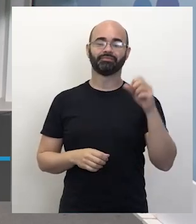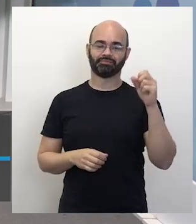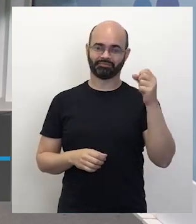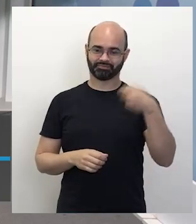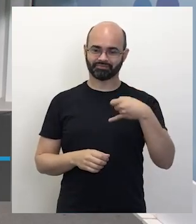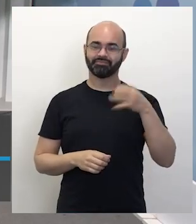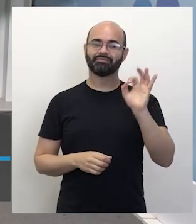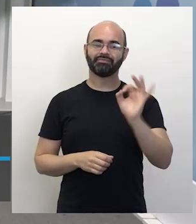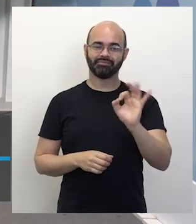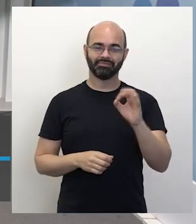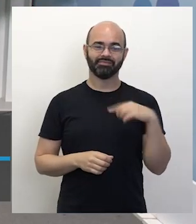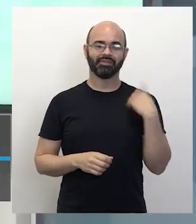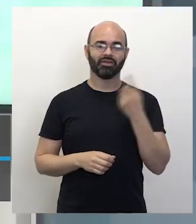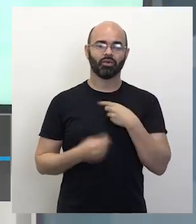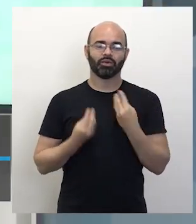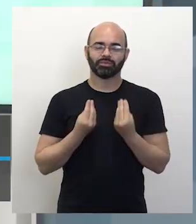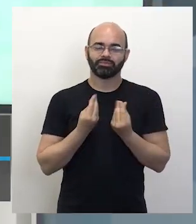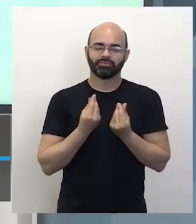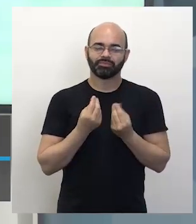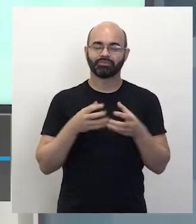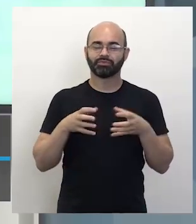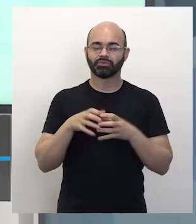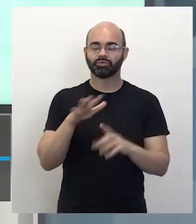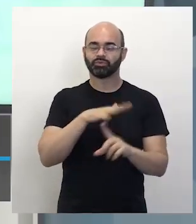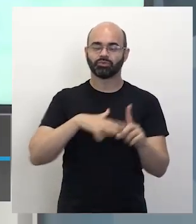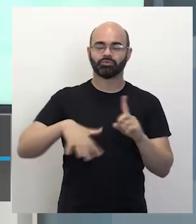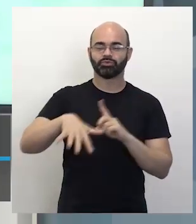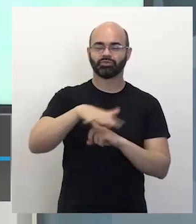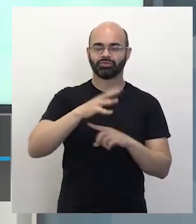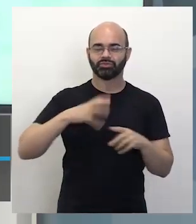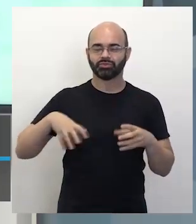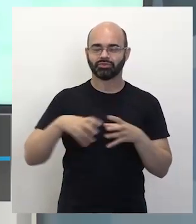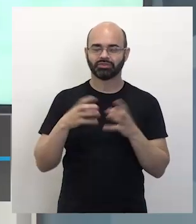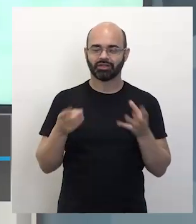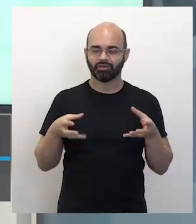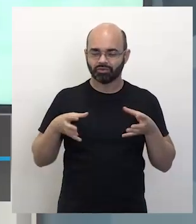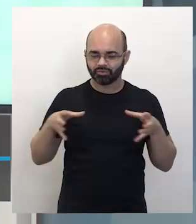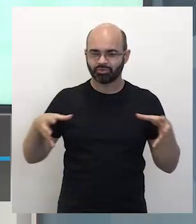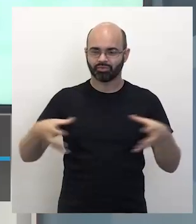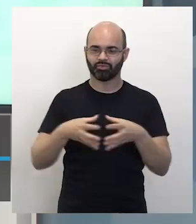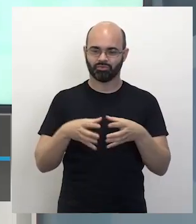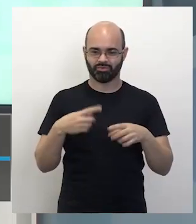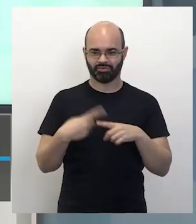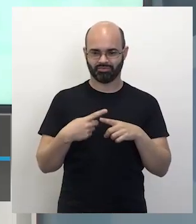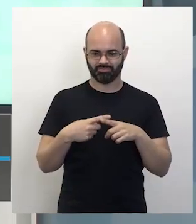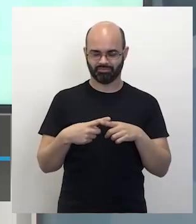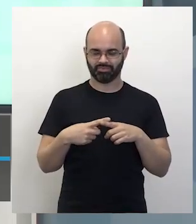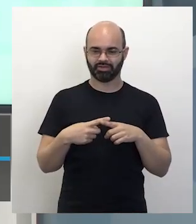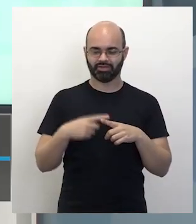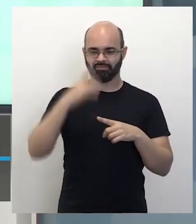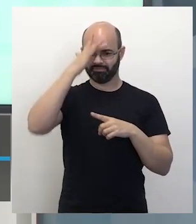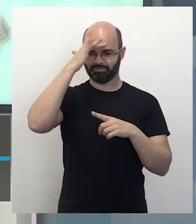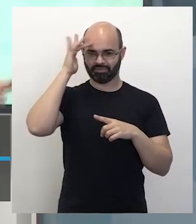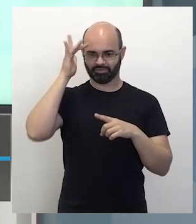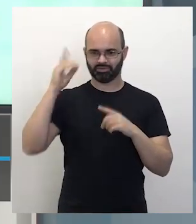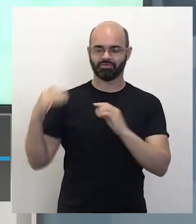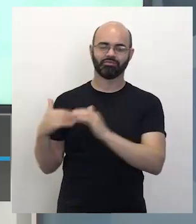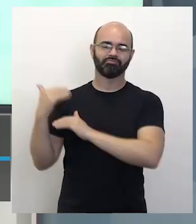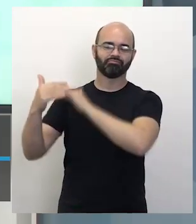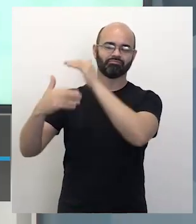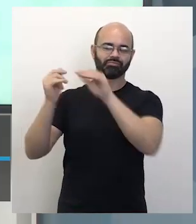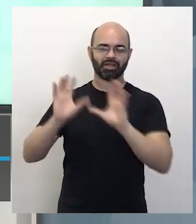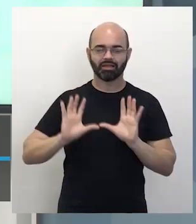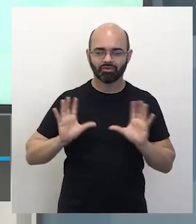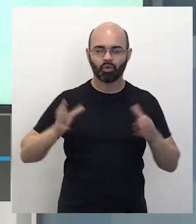nosso espírito comunitário, né? Se a gente for parar para pensar, a humanidade se desenvolveu com essa questão